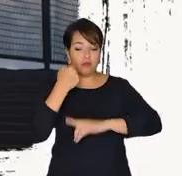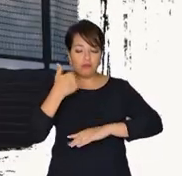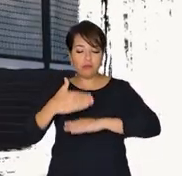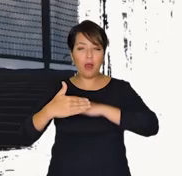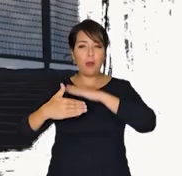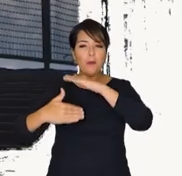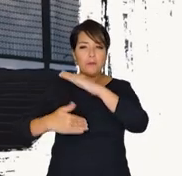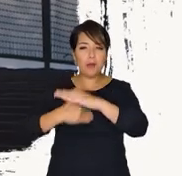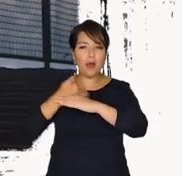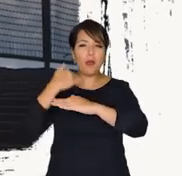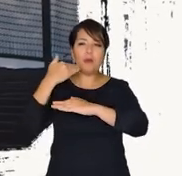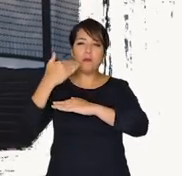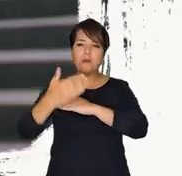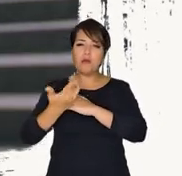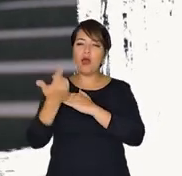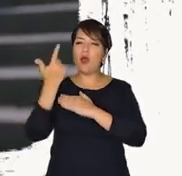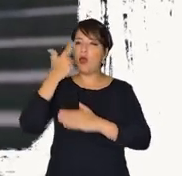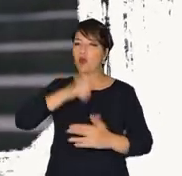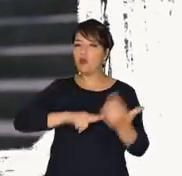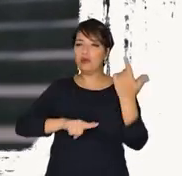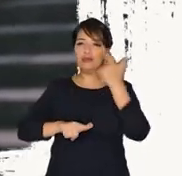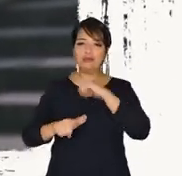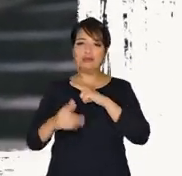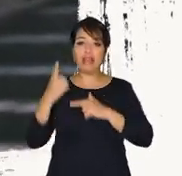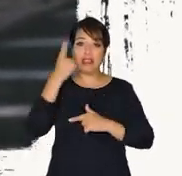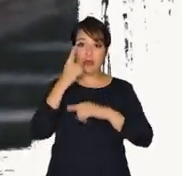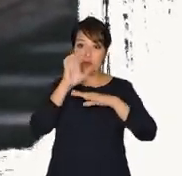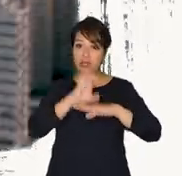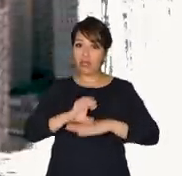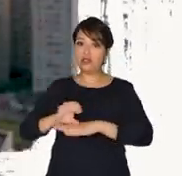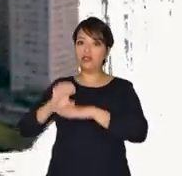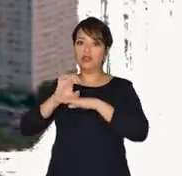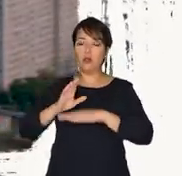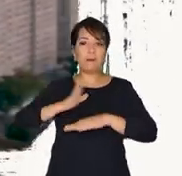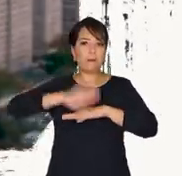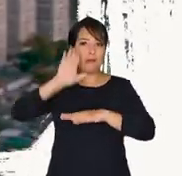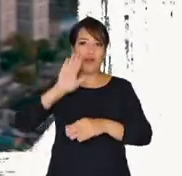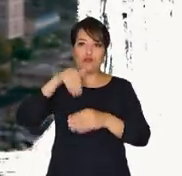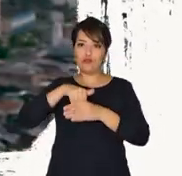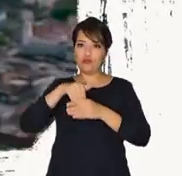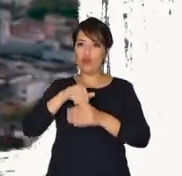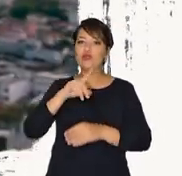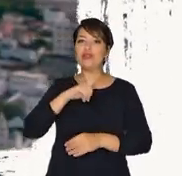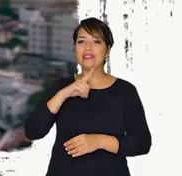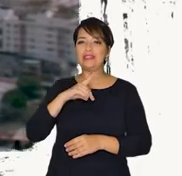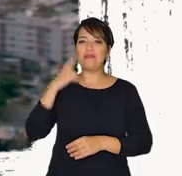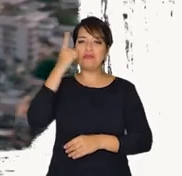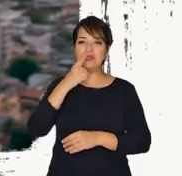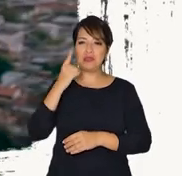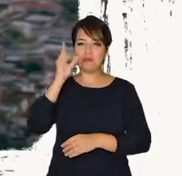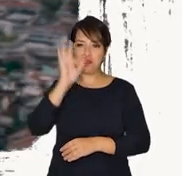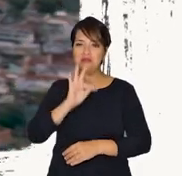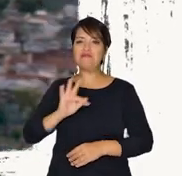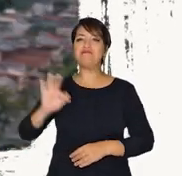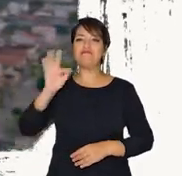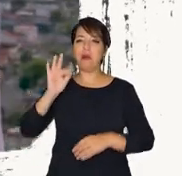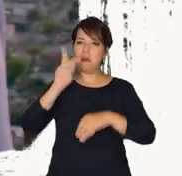escada. Deputado estadual mais votado, federal foi premiado.